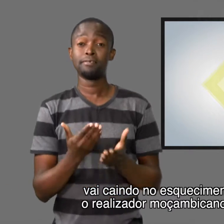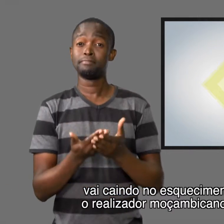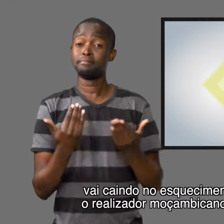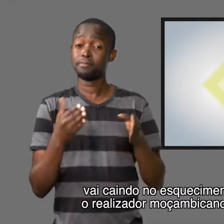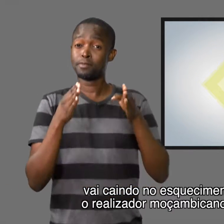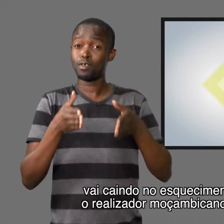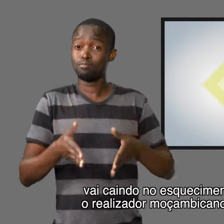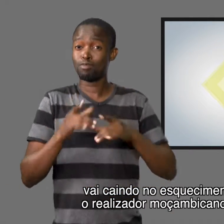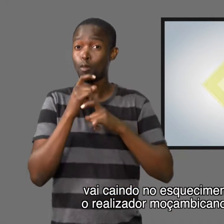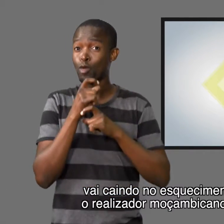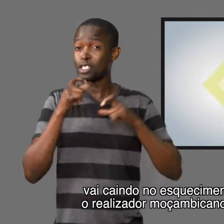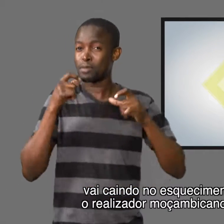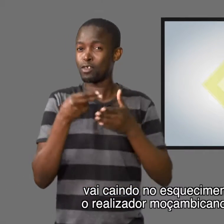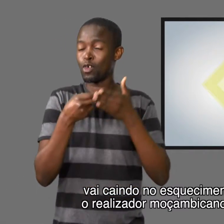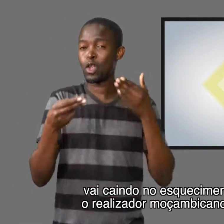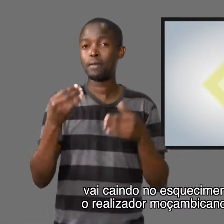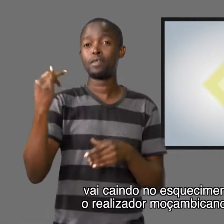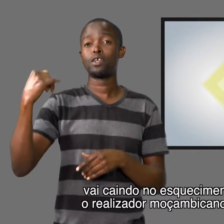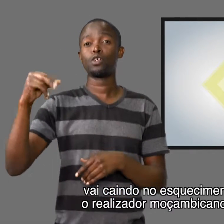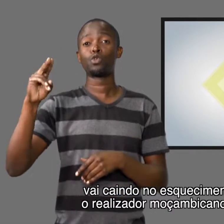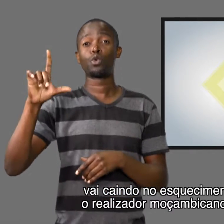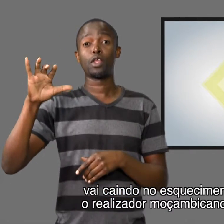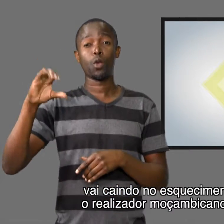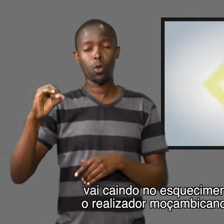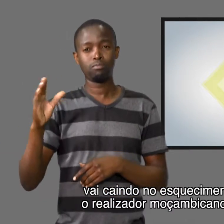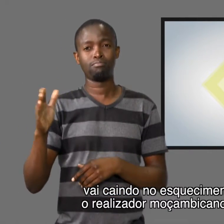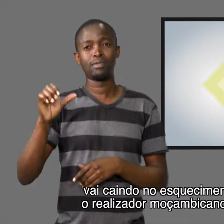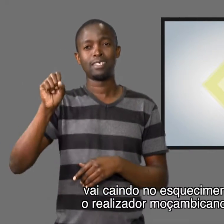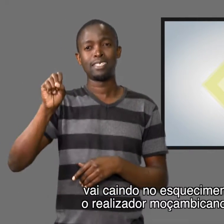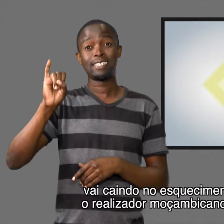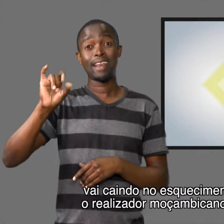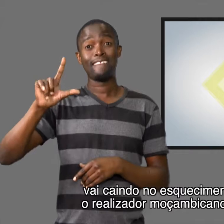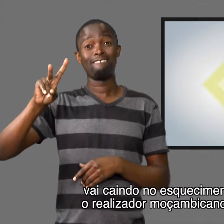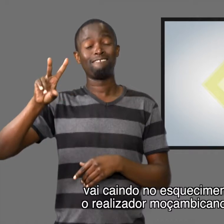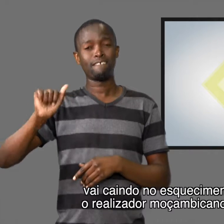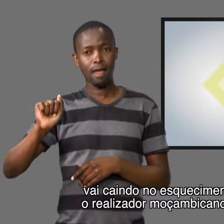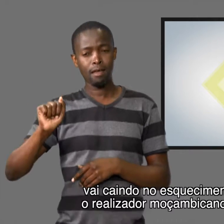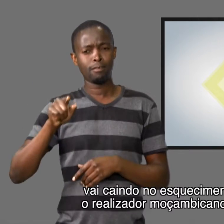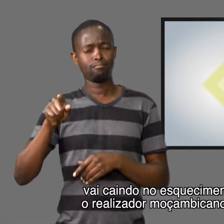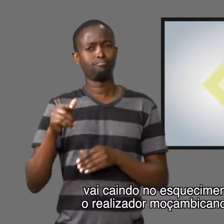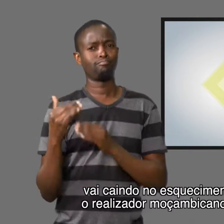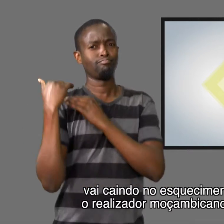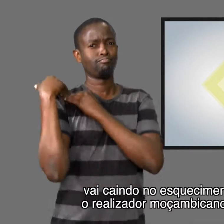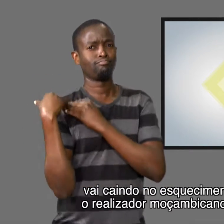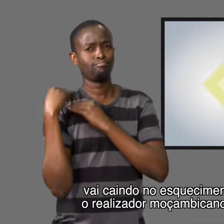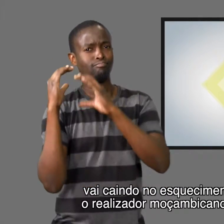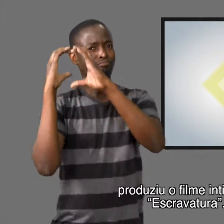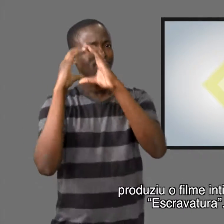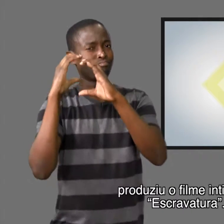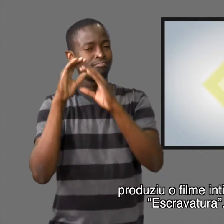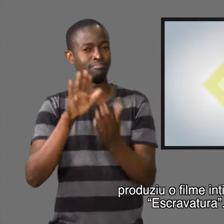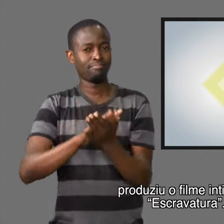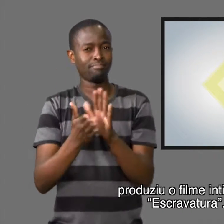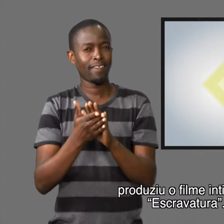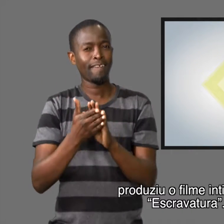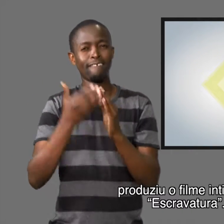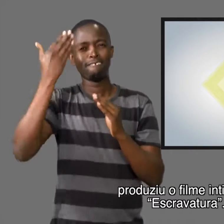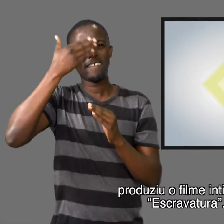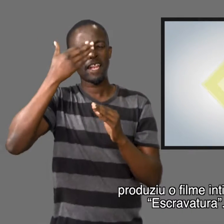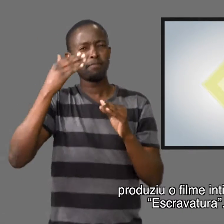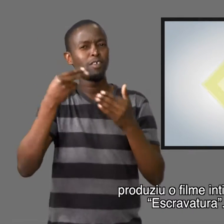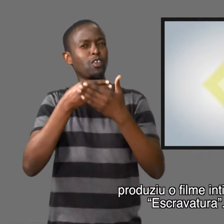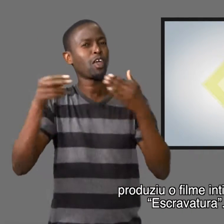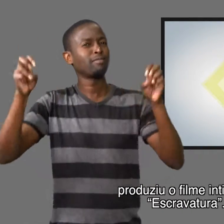esquecimento. Por isso, o realizador moçambicano Júlio Silva produziu o